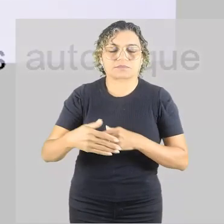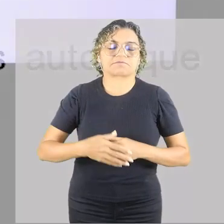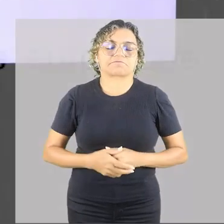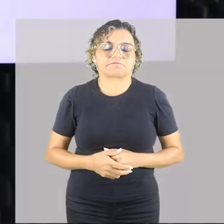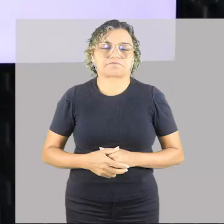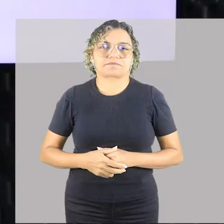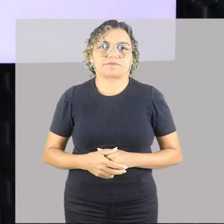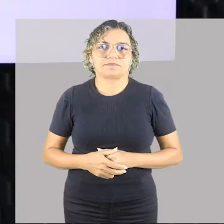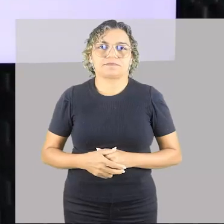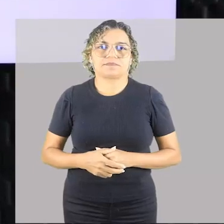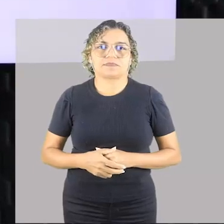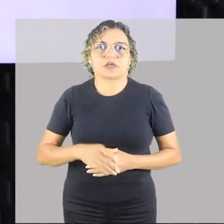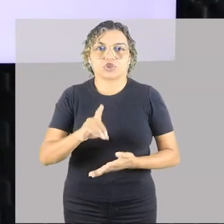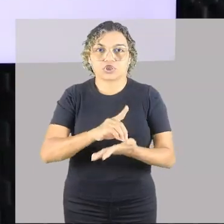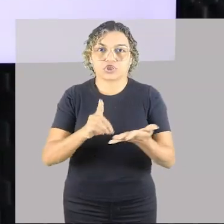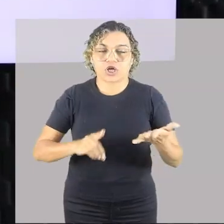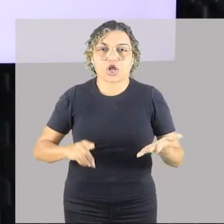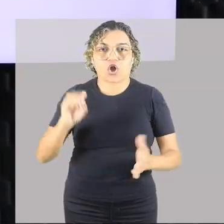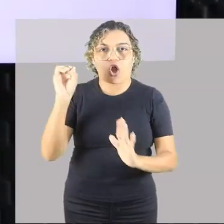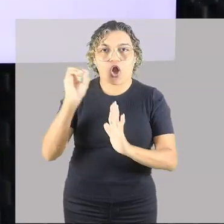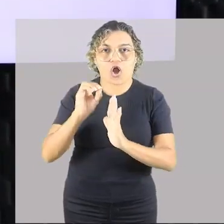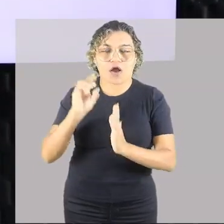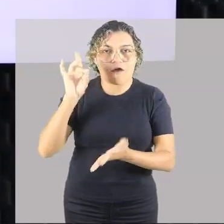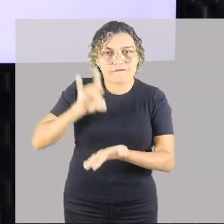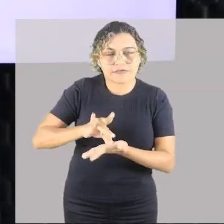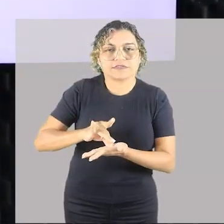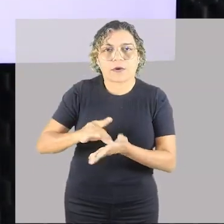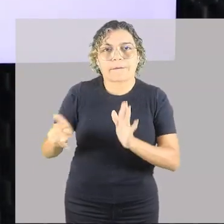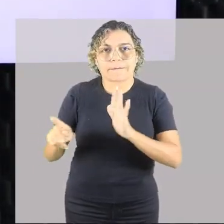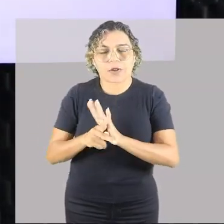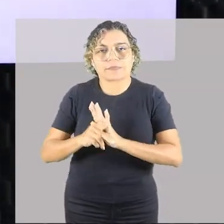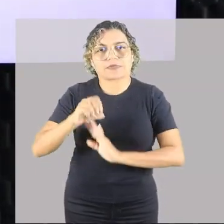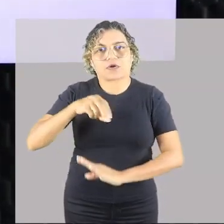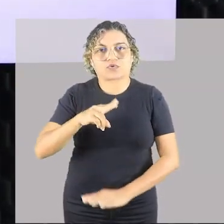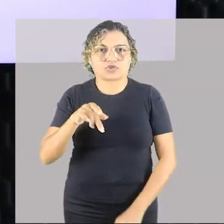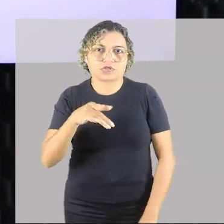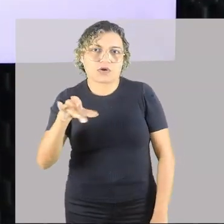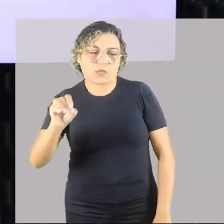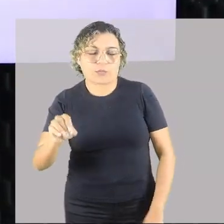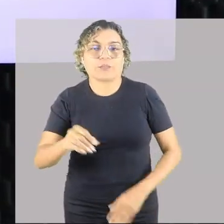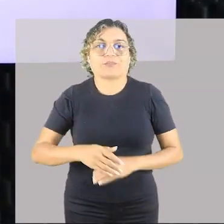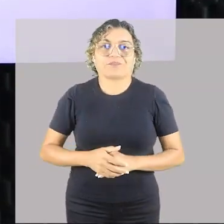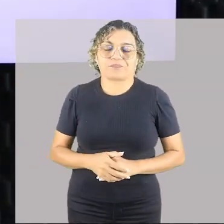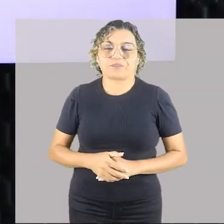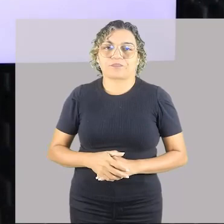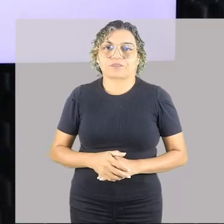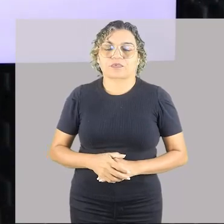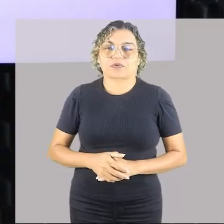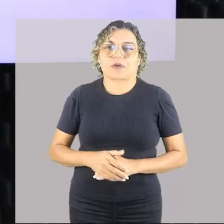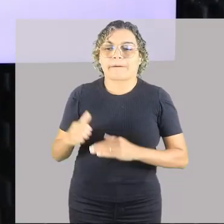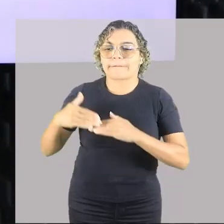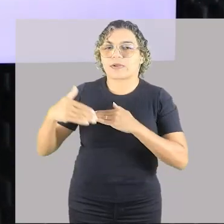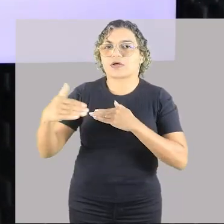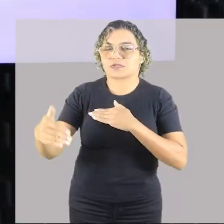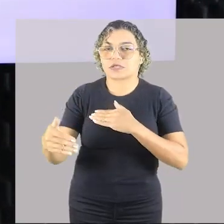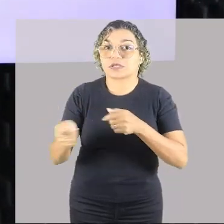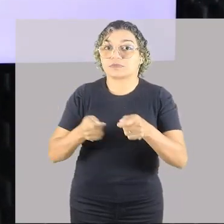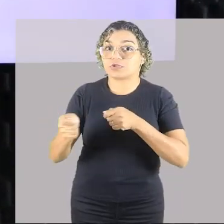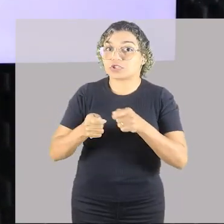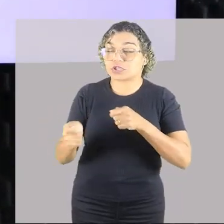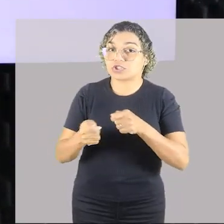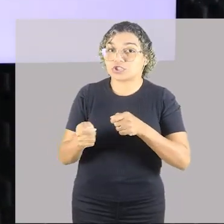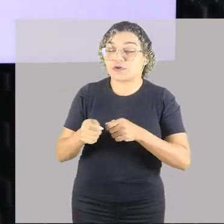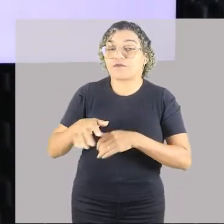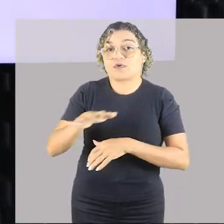ato equivalente no Diário Oficial da União. A gente está falando aqui de processos administrativos da União, a